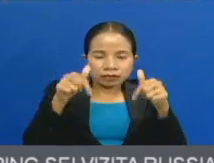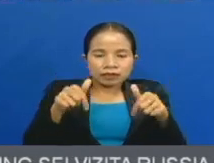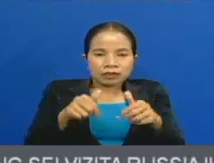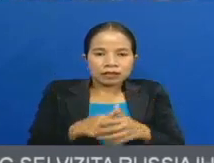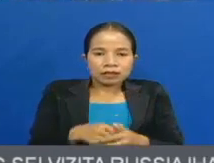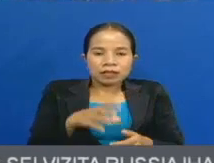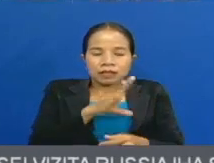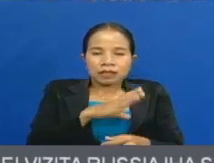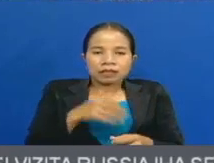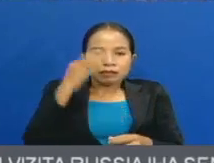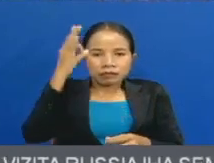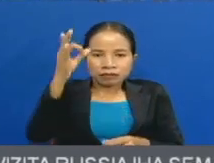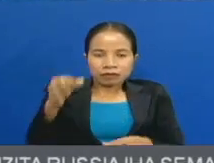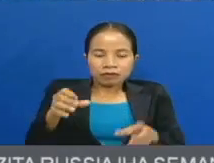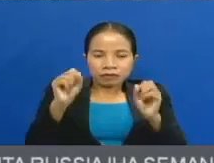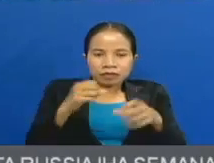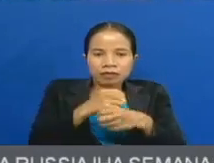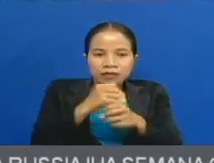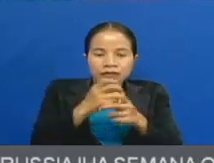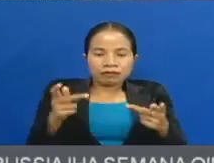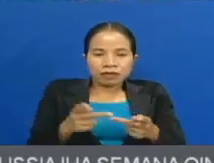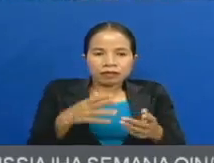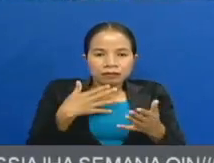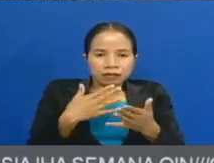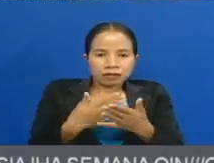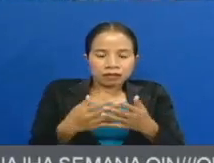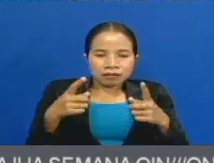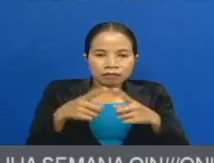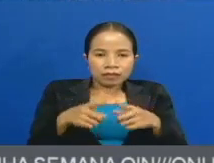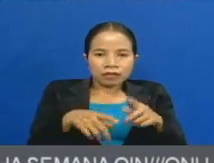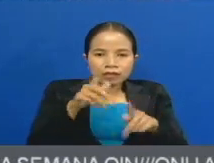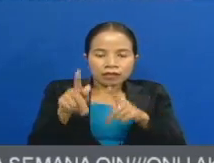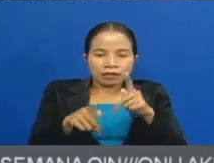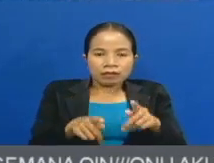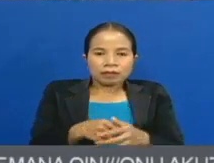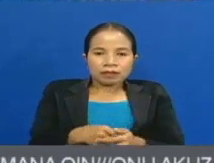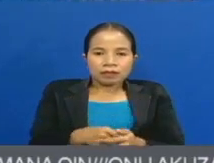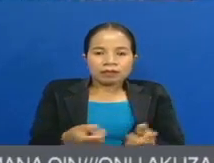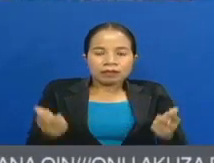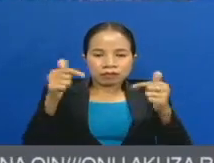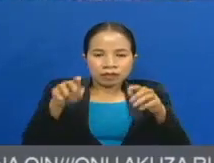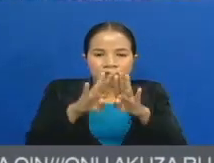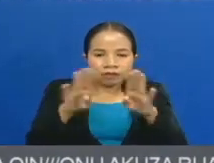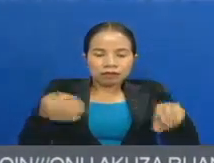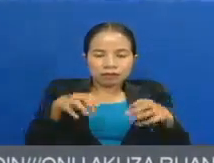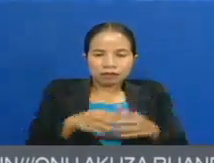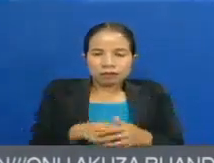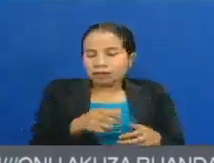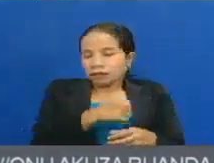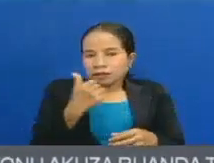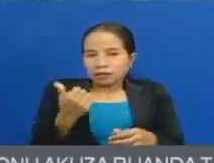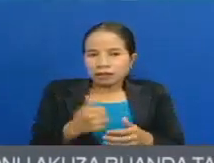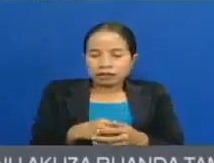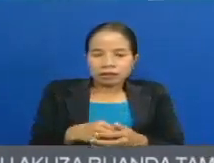espero que até que nem vá o N, e te cria condições, ambiente de aquilo para atrair, para ser nem mais. E aspecto selo,